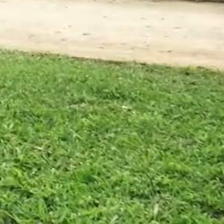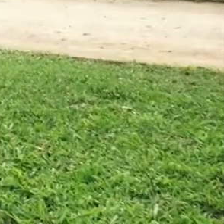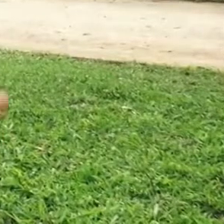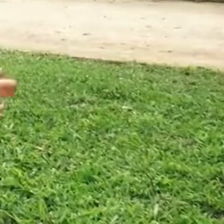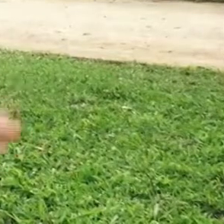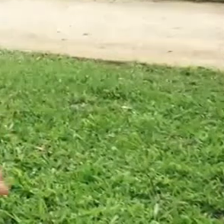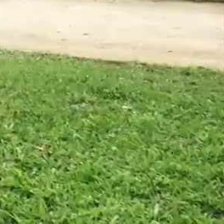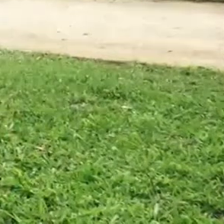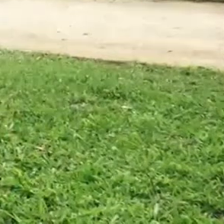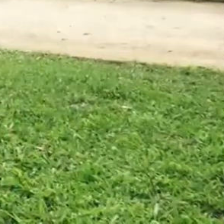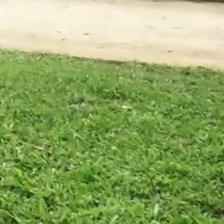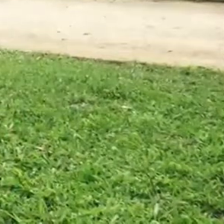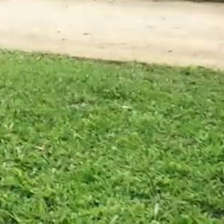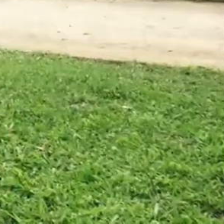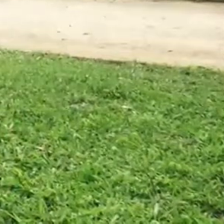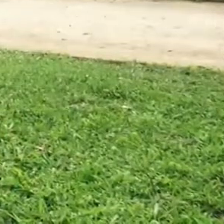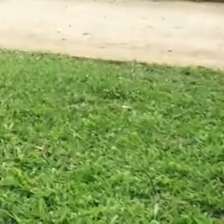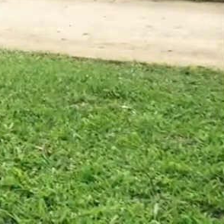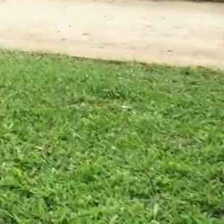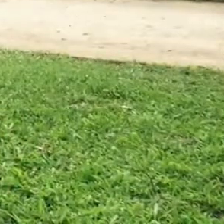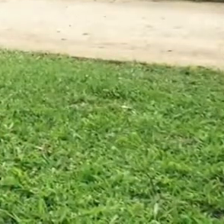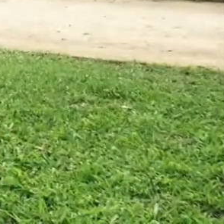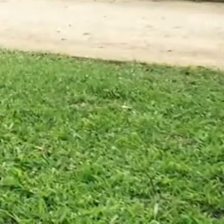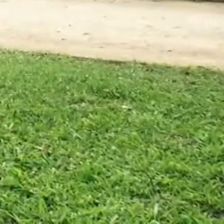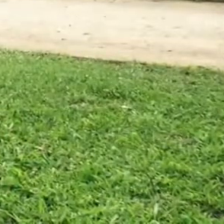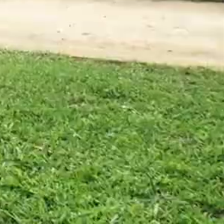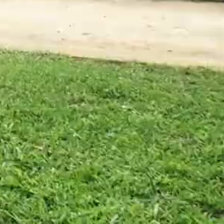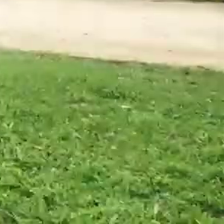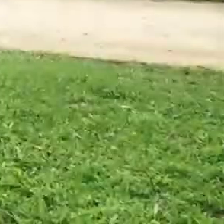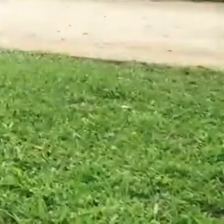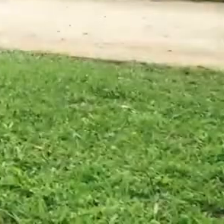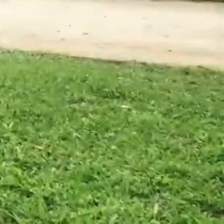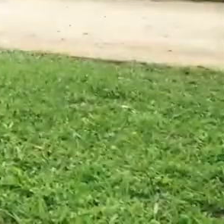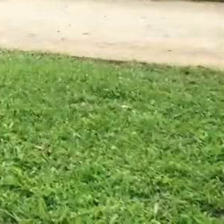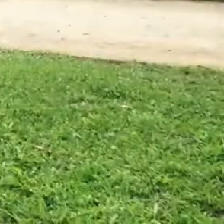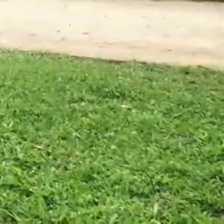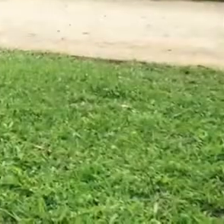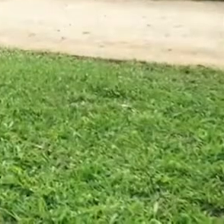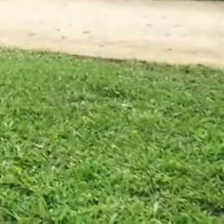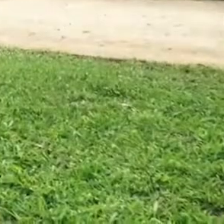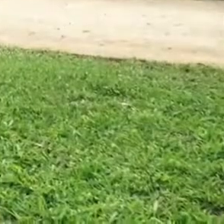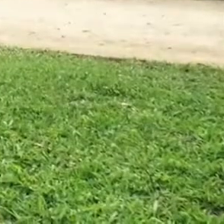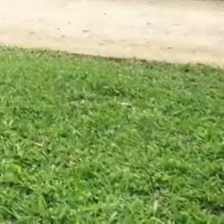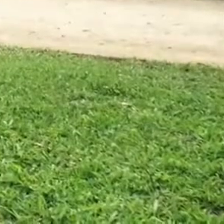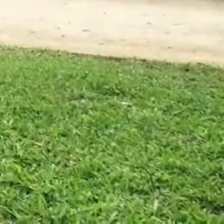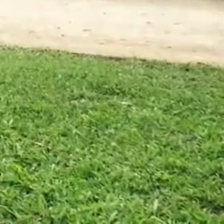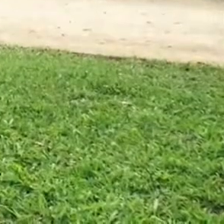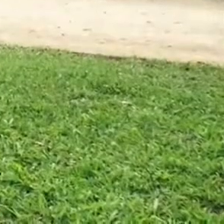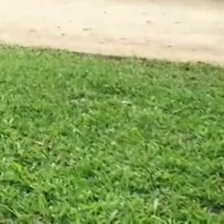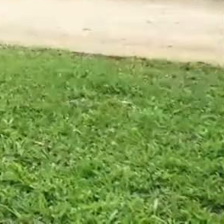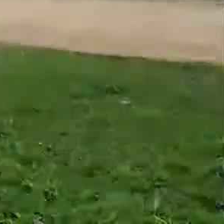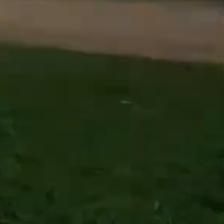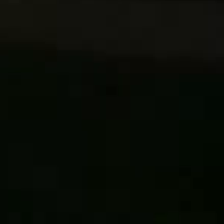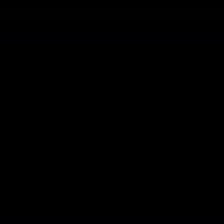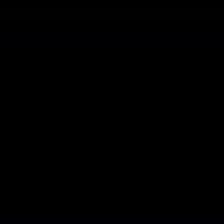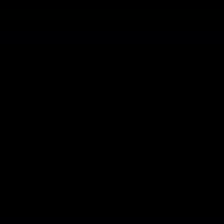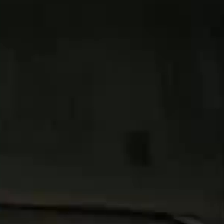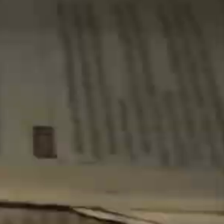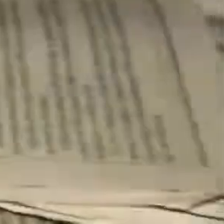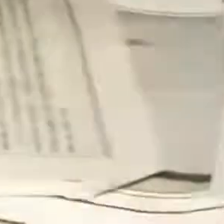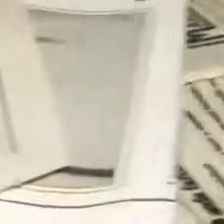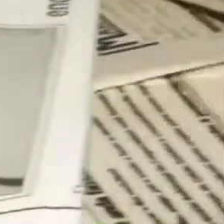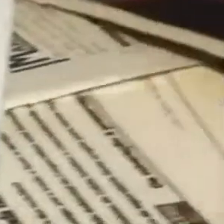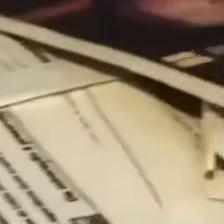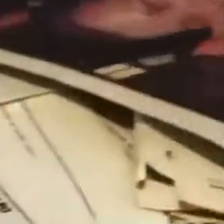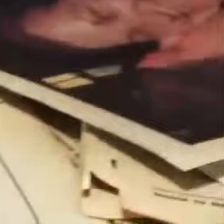lembranças, os laços que construímos ao longo dela. Porque afinal, é isso mesmo que importa.